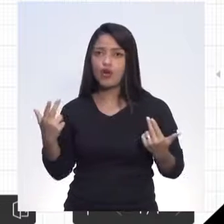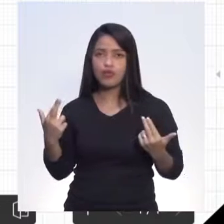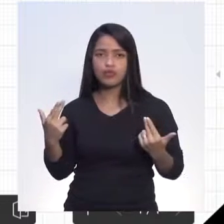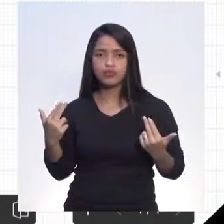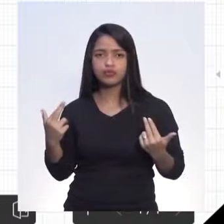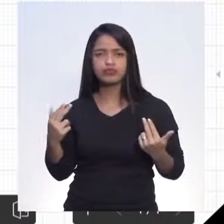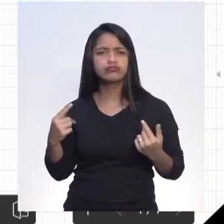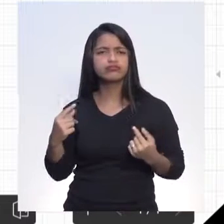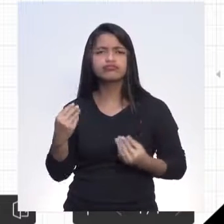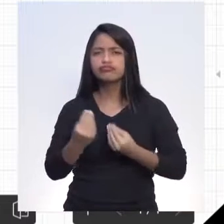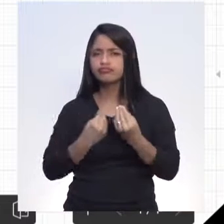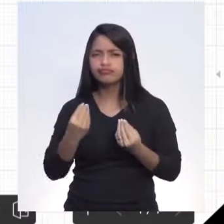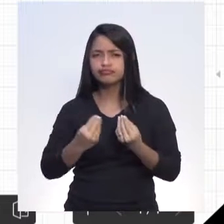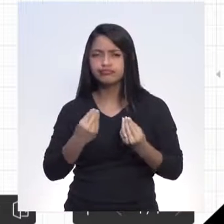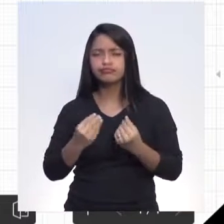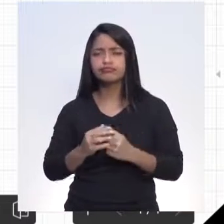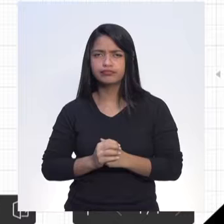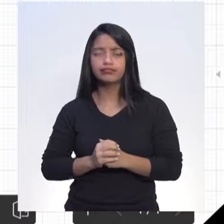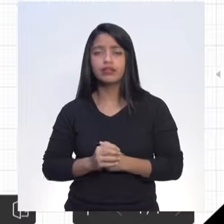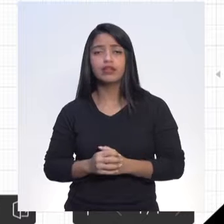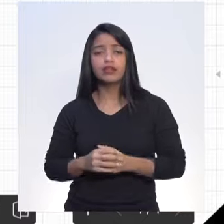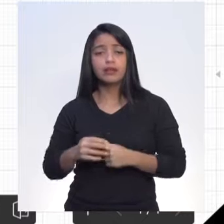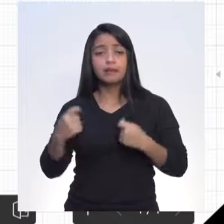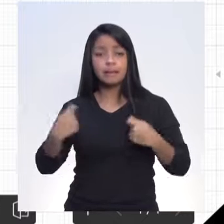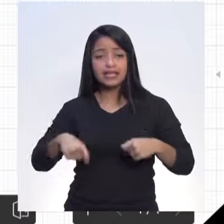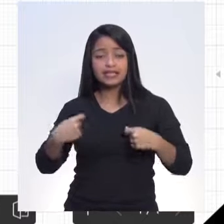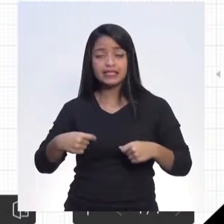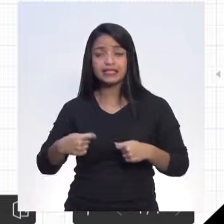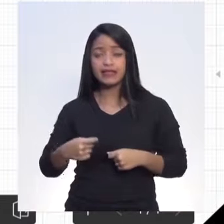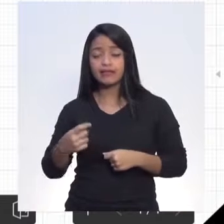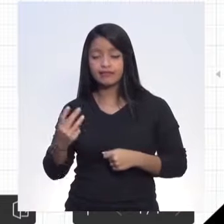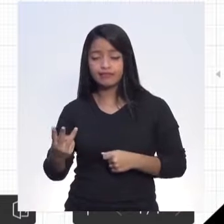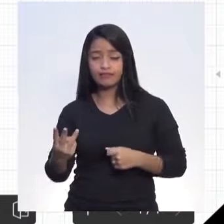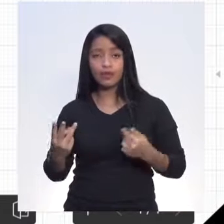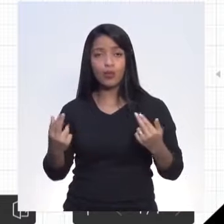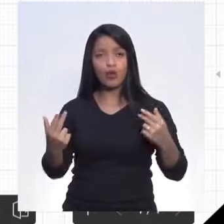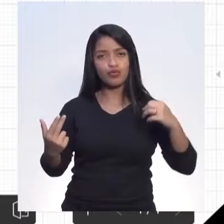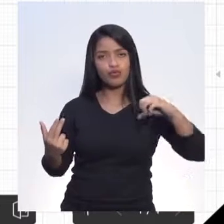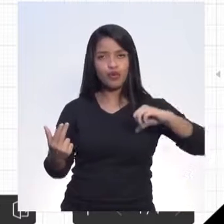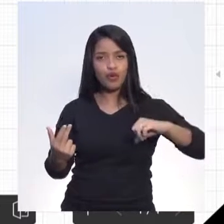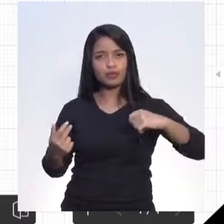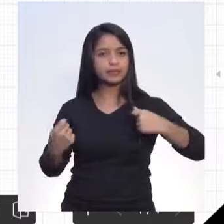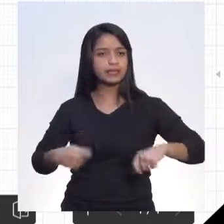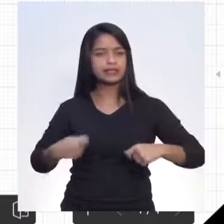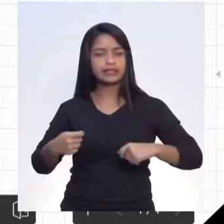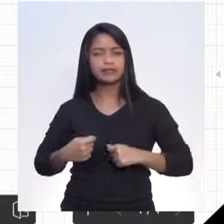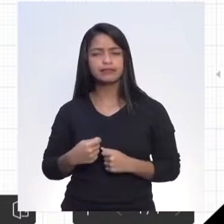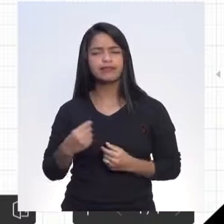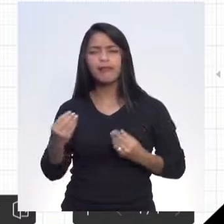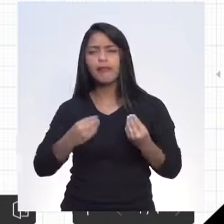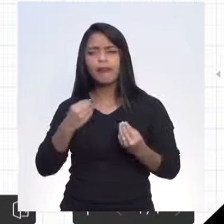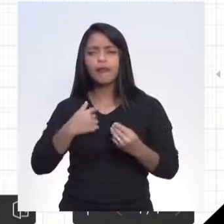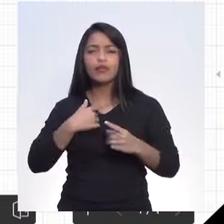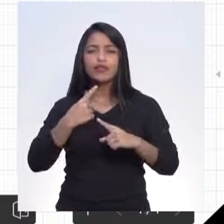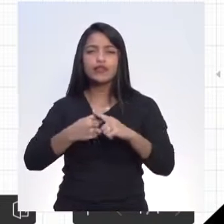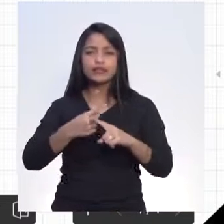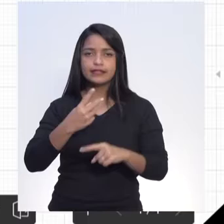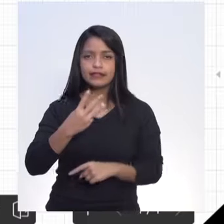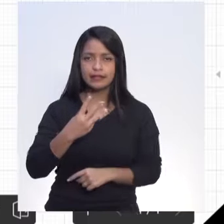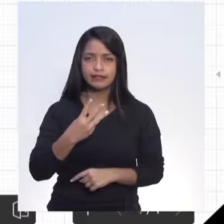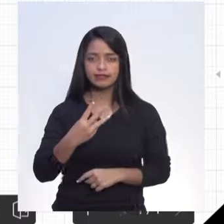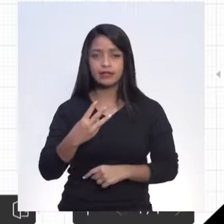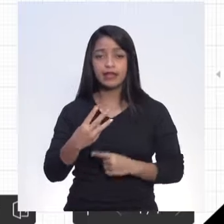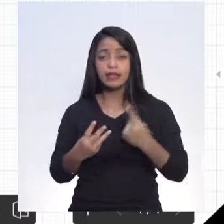ideia? Essa daqui se equivaler ao 9. Então, eu vou fazer aqui multiplicando por 3. Mantenho aqui, ó, mantive a primeira, eu vou